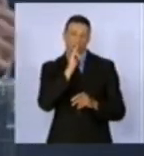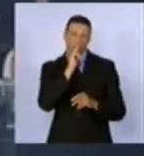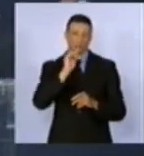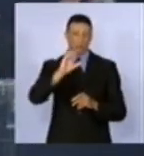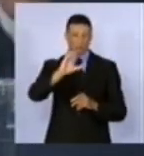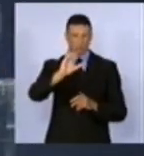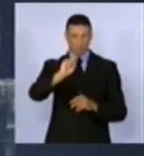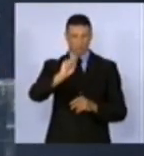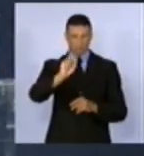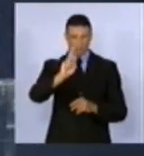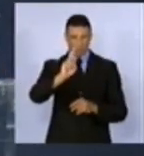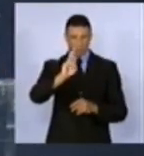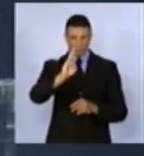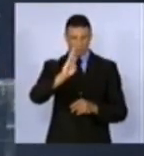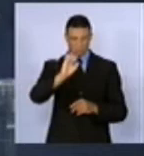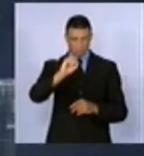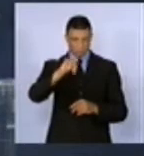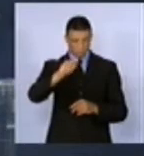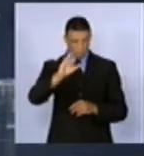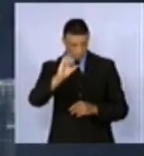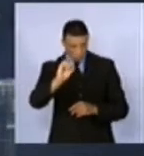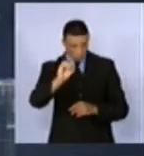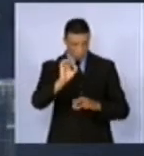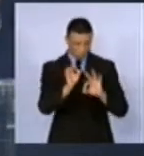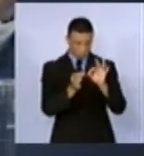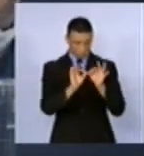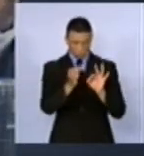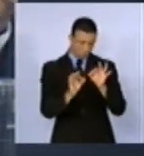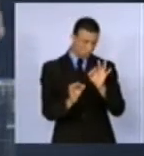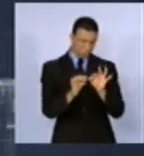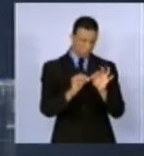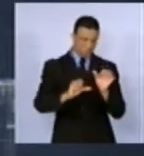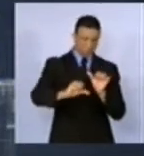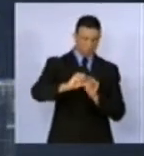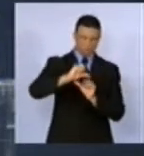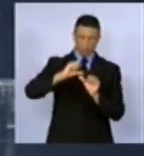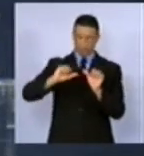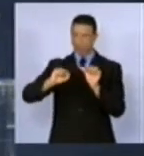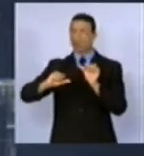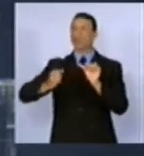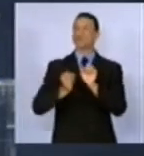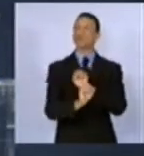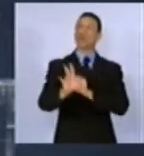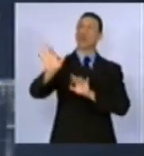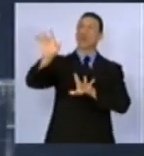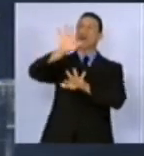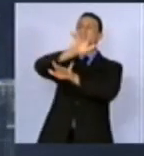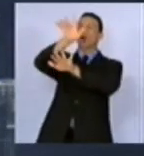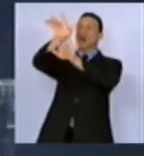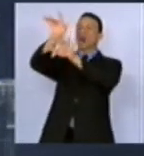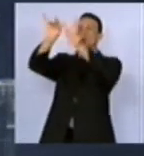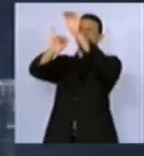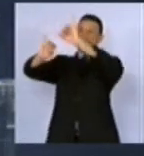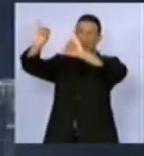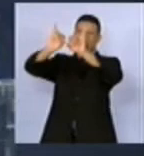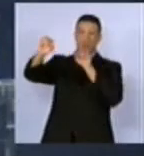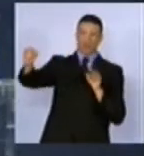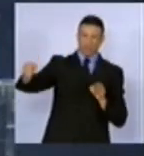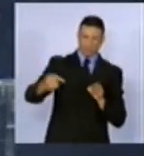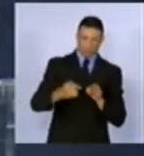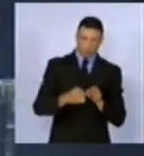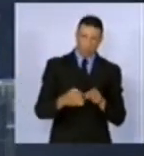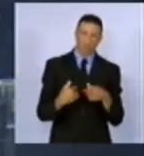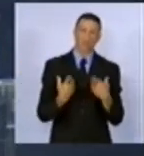deixa de ser parte das moléculas do orgânicas como é que ele volta para a atmosfera em que forma química aí